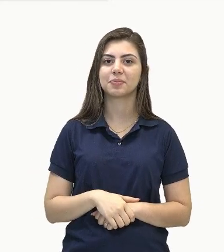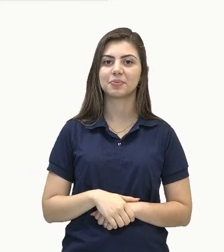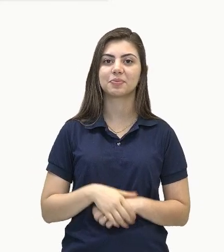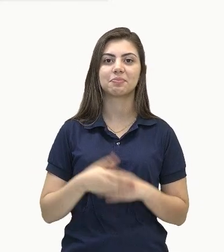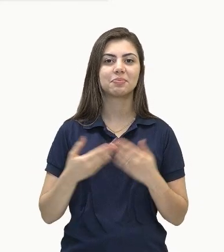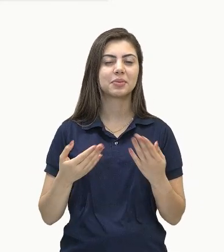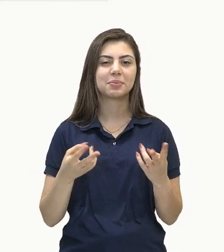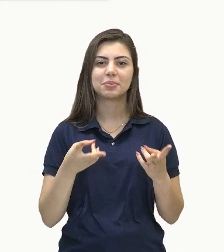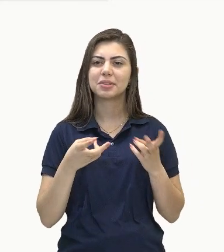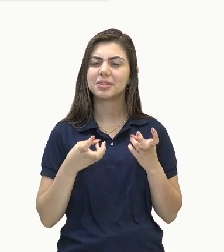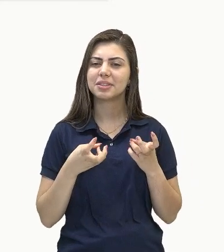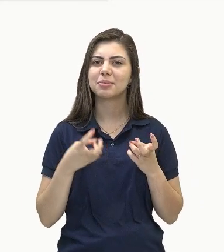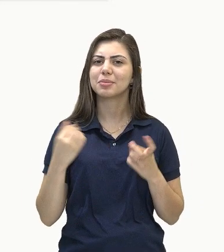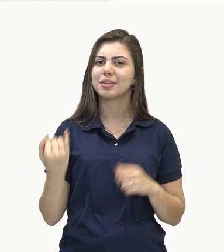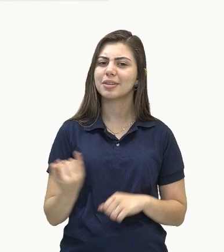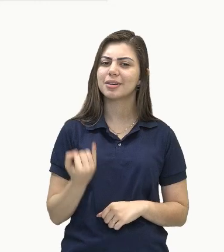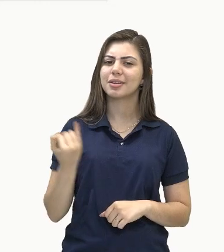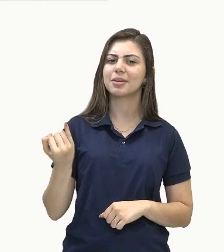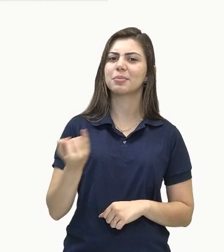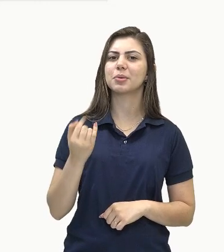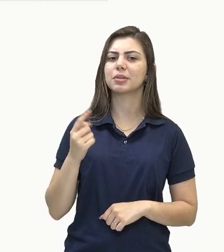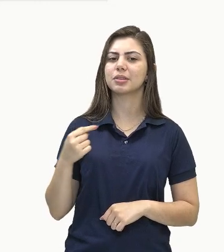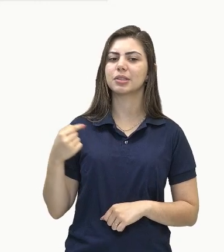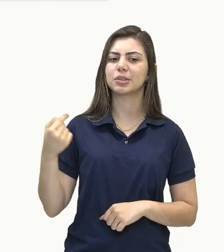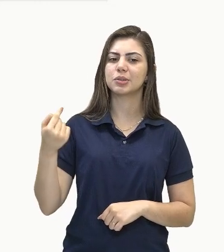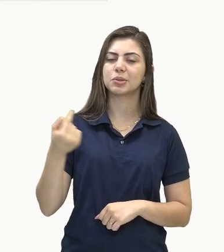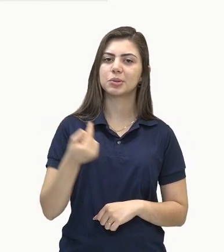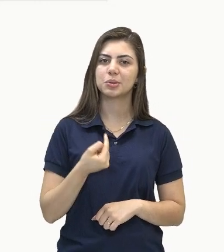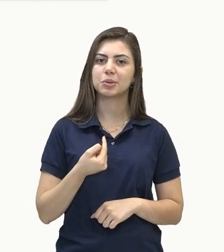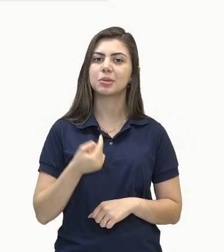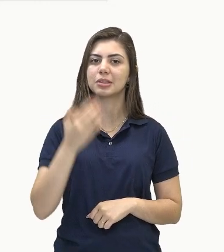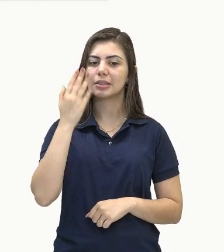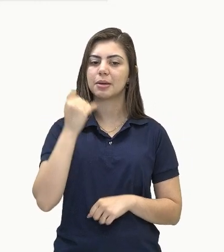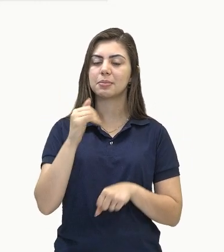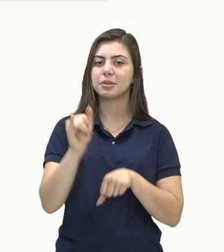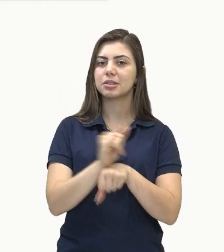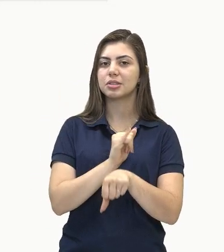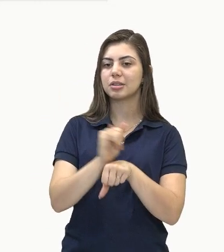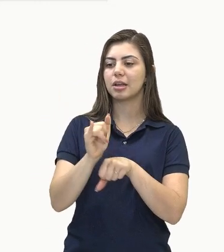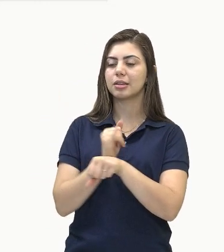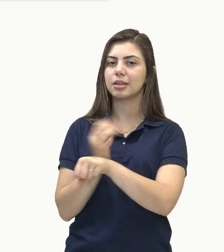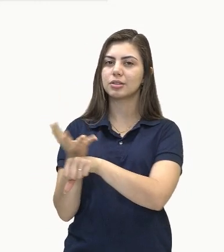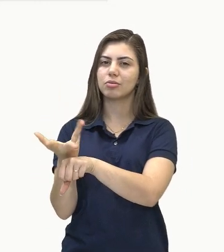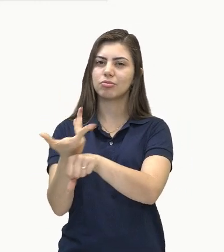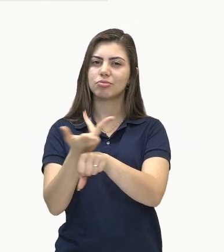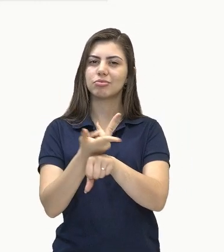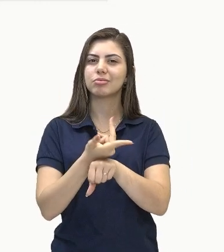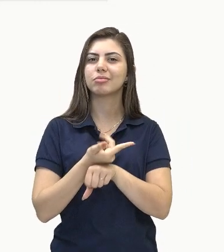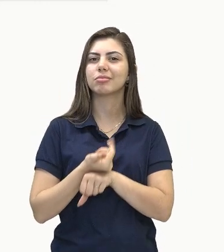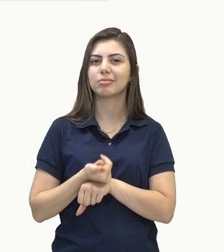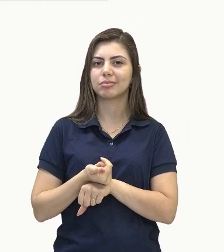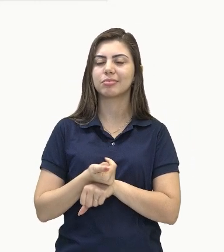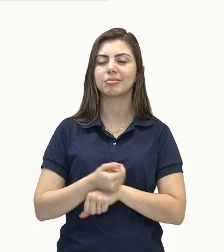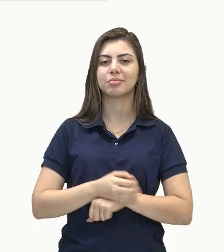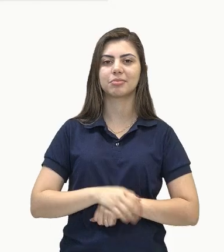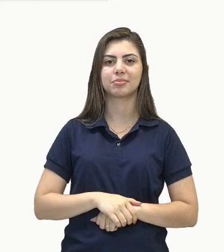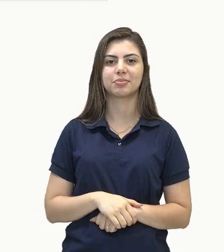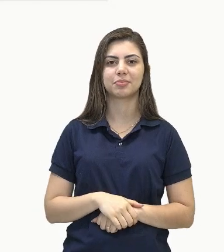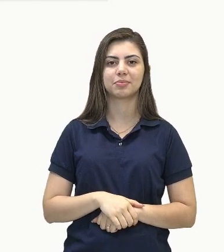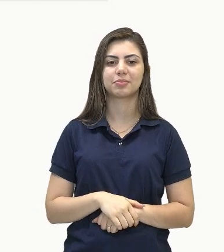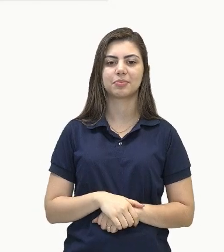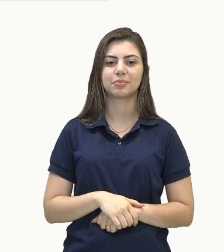a importância que tem as estratégias de persuasão, as estratégias de